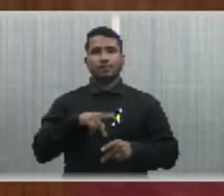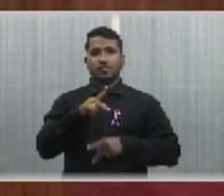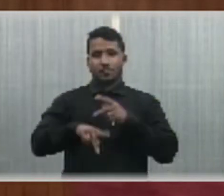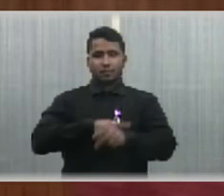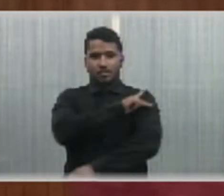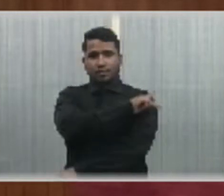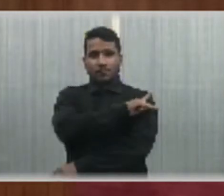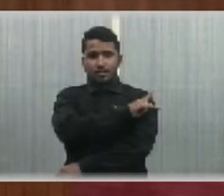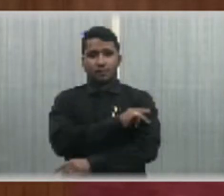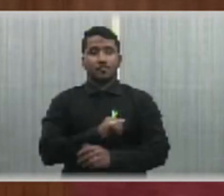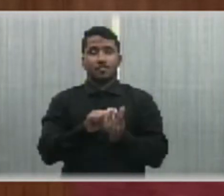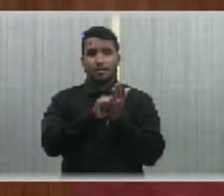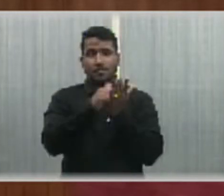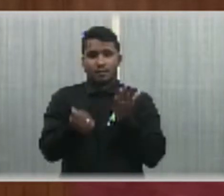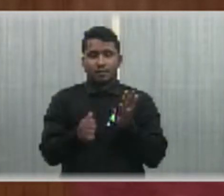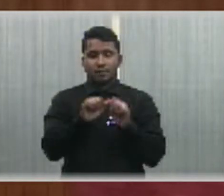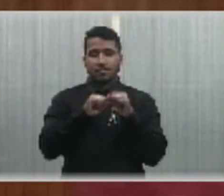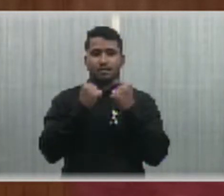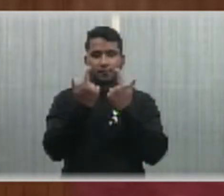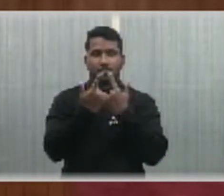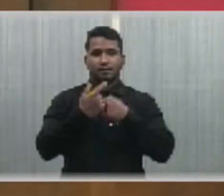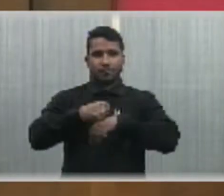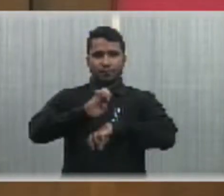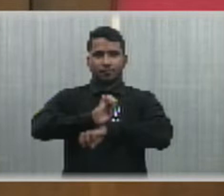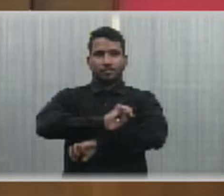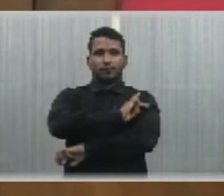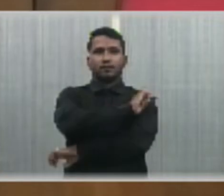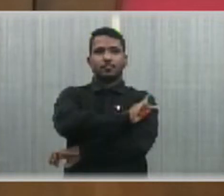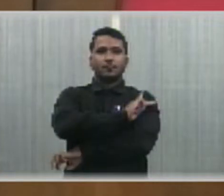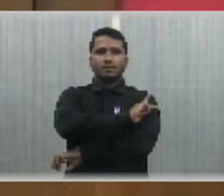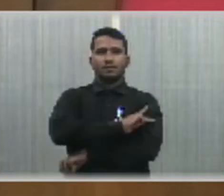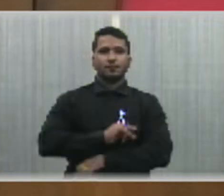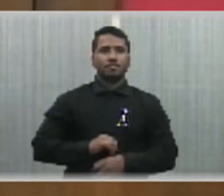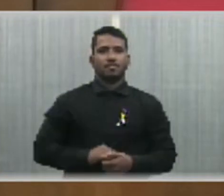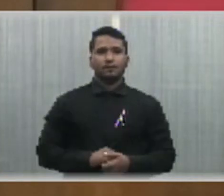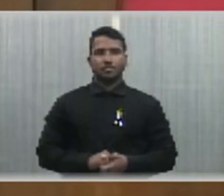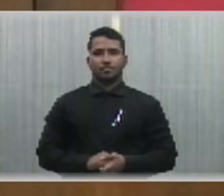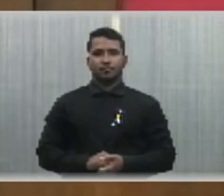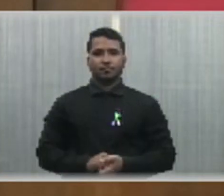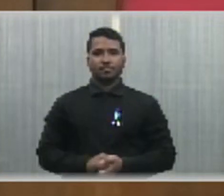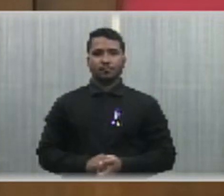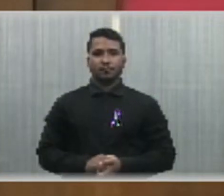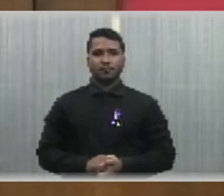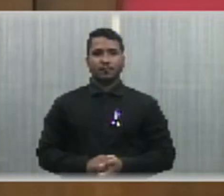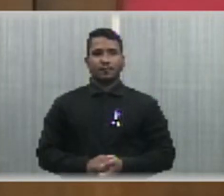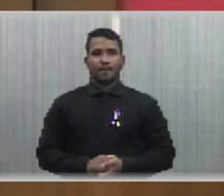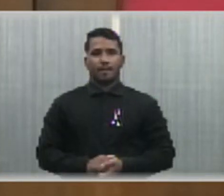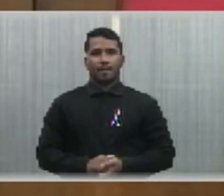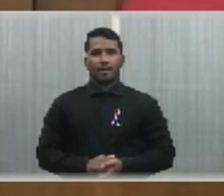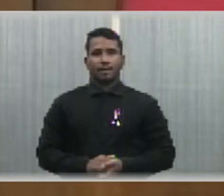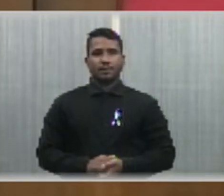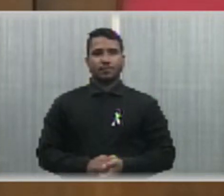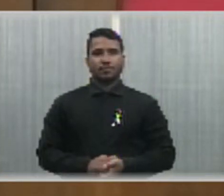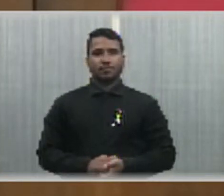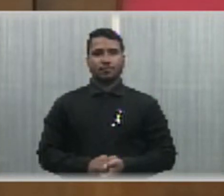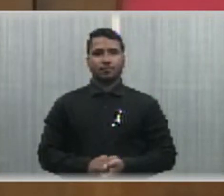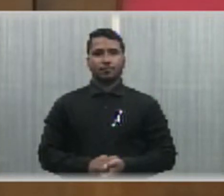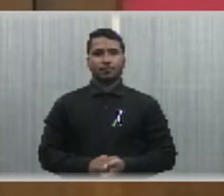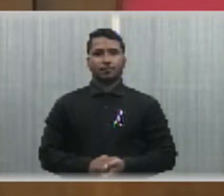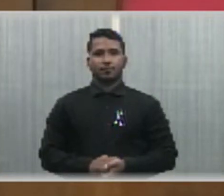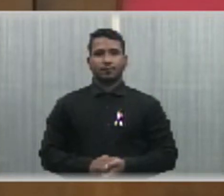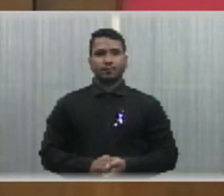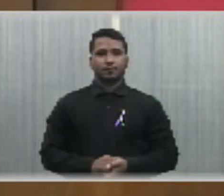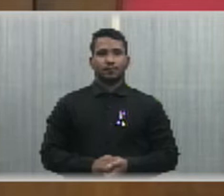da 52ª sessão ordinária da 4ª sessão legislativa da 19ª legislatura da